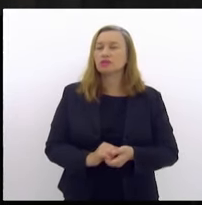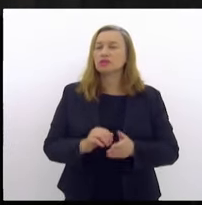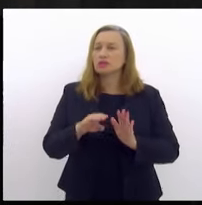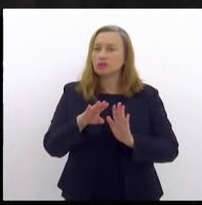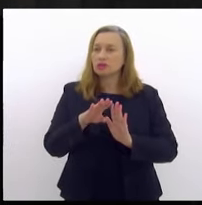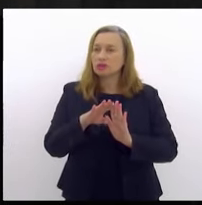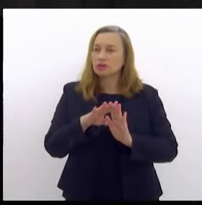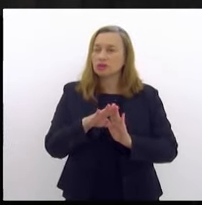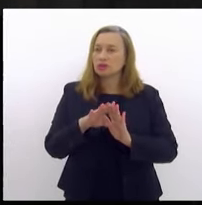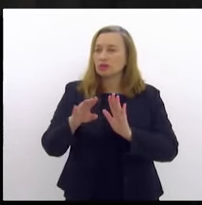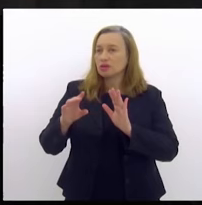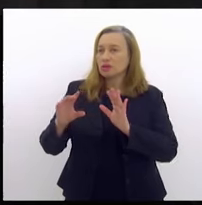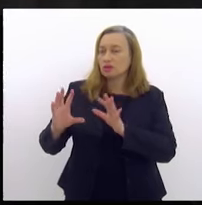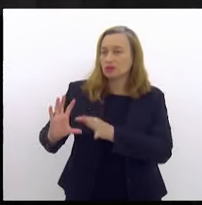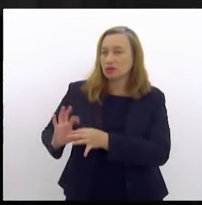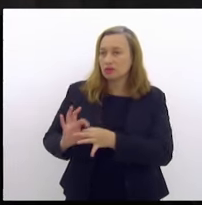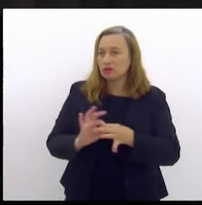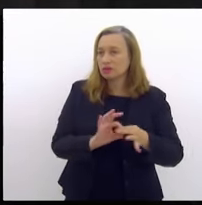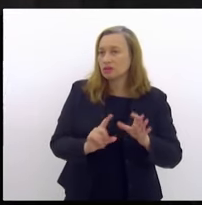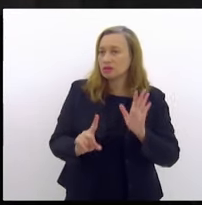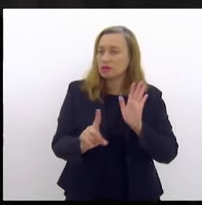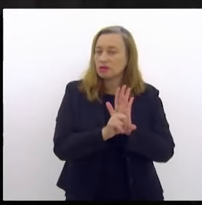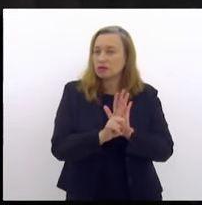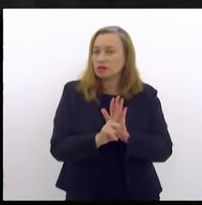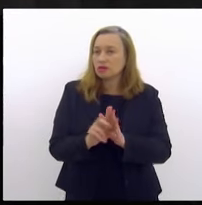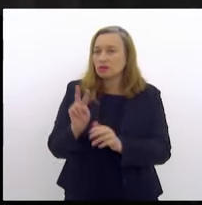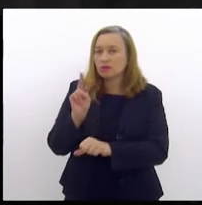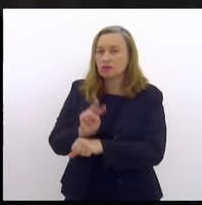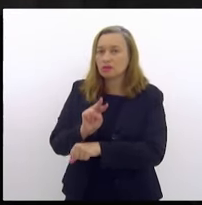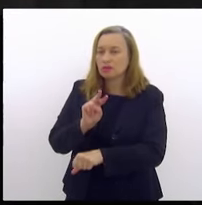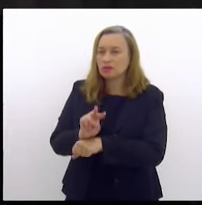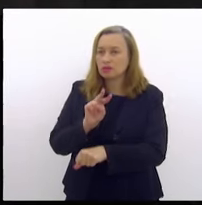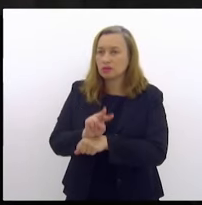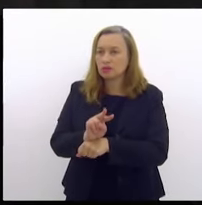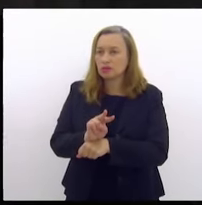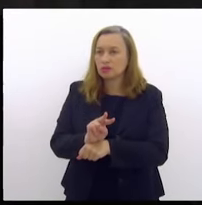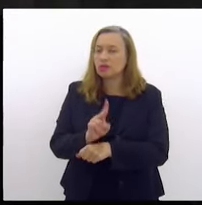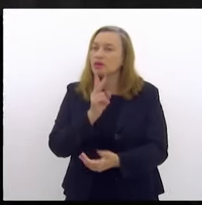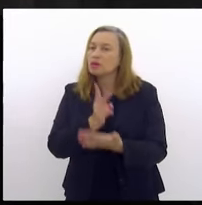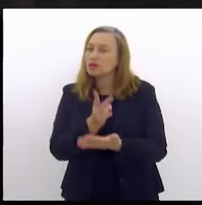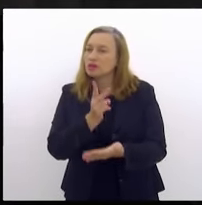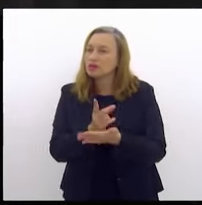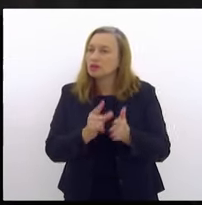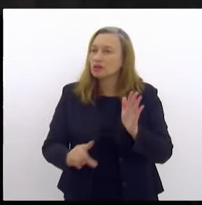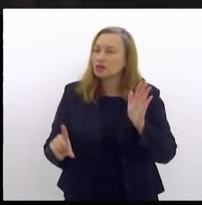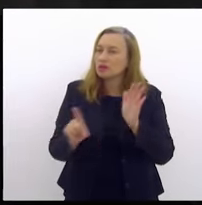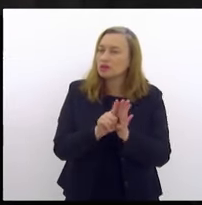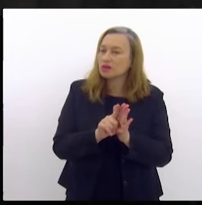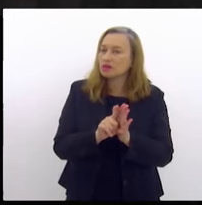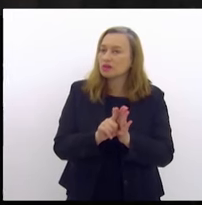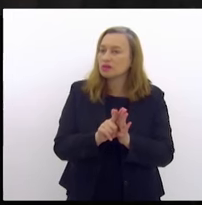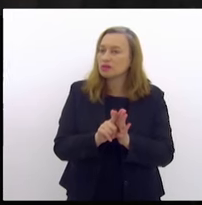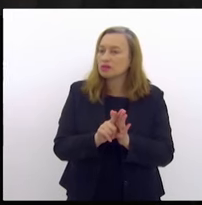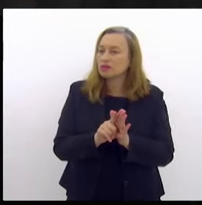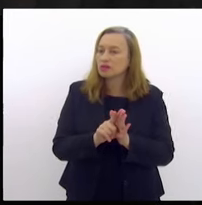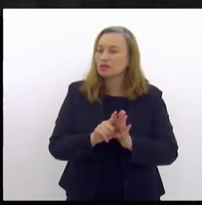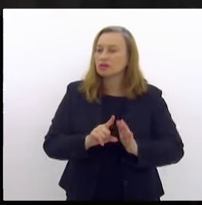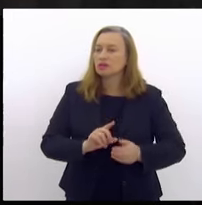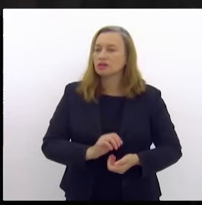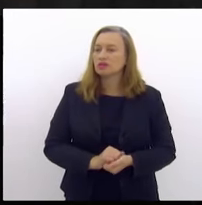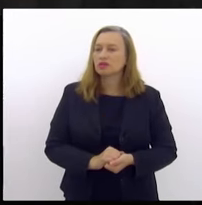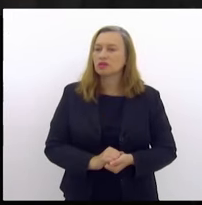uma lei continuarão protegidas, mesmo que essa lei seja revogada